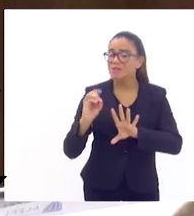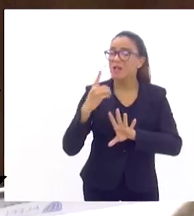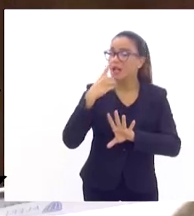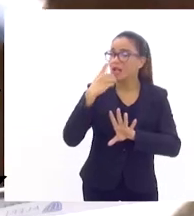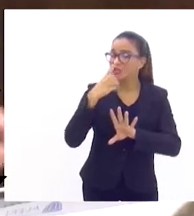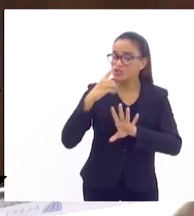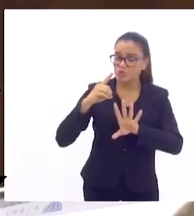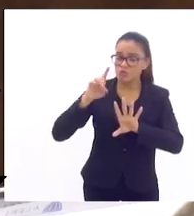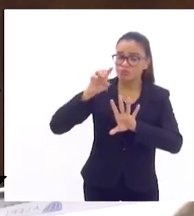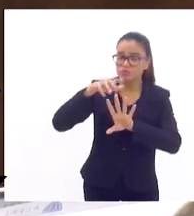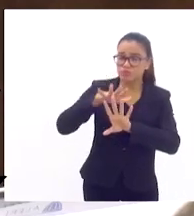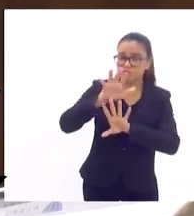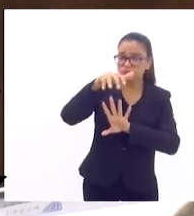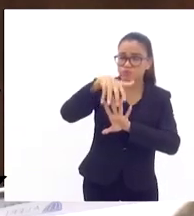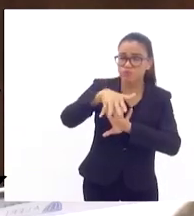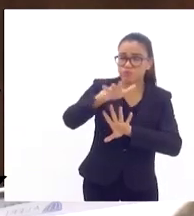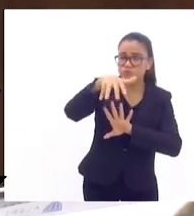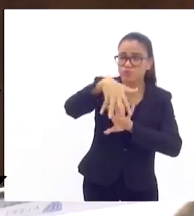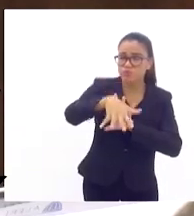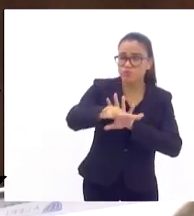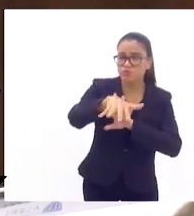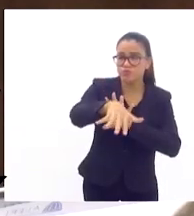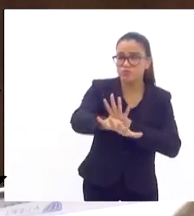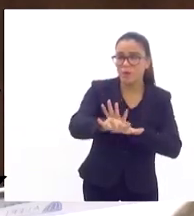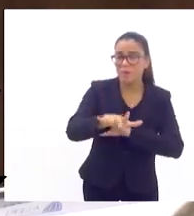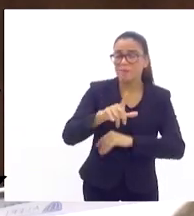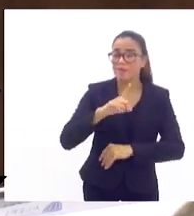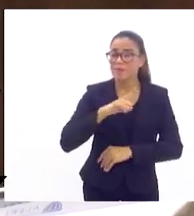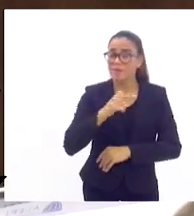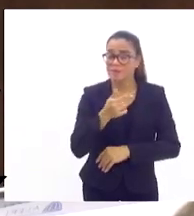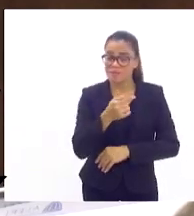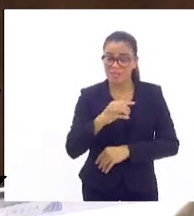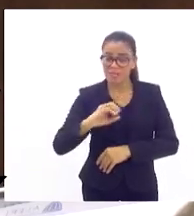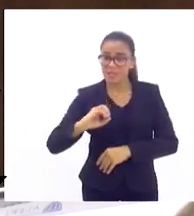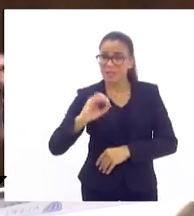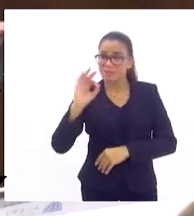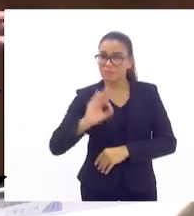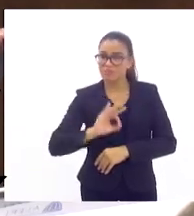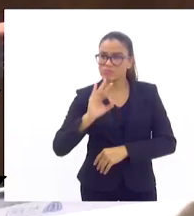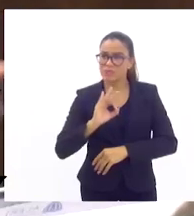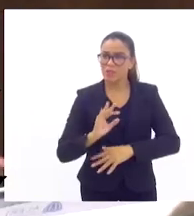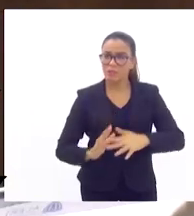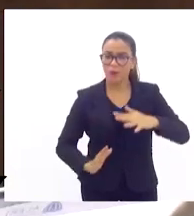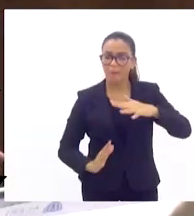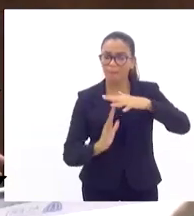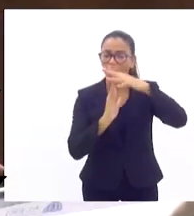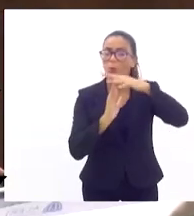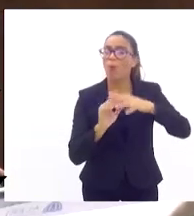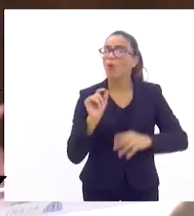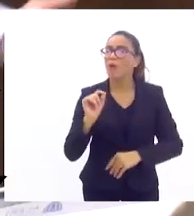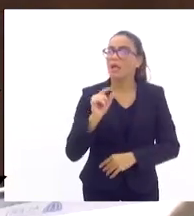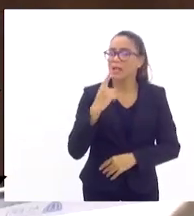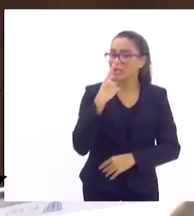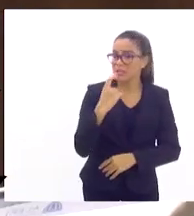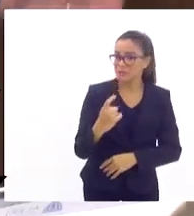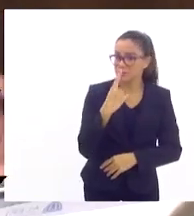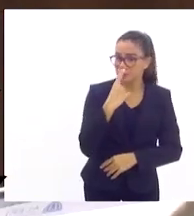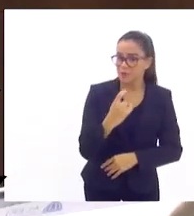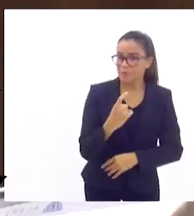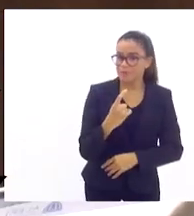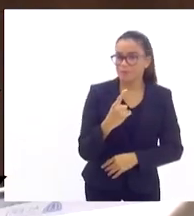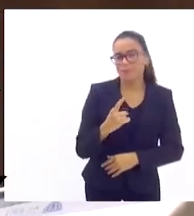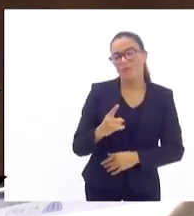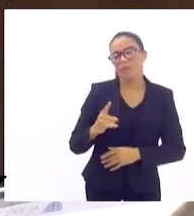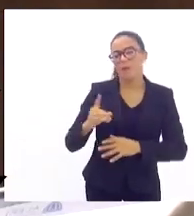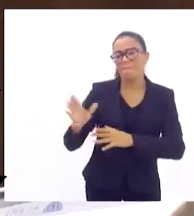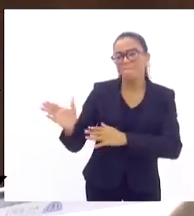de 5,20 metros de diâmetro estava com 70% da capacidade dela ocupada por lixo. Nós